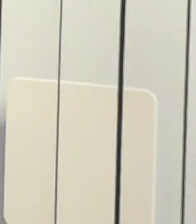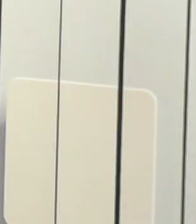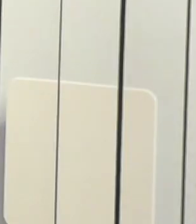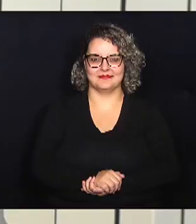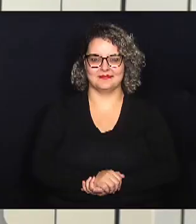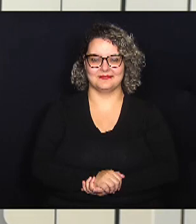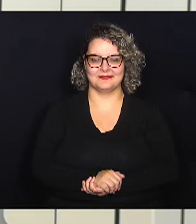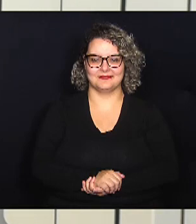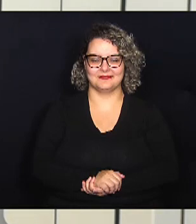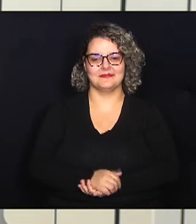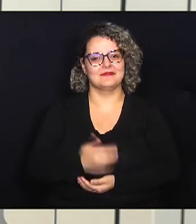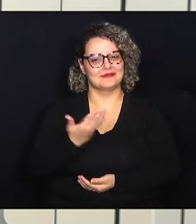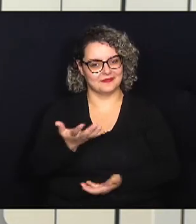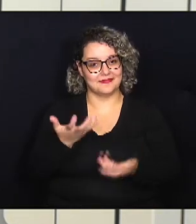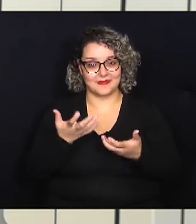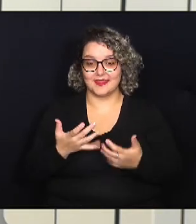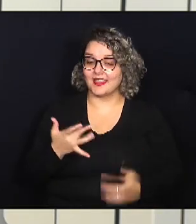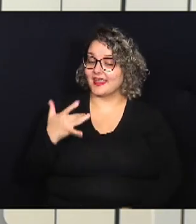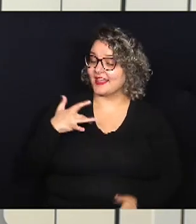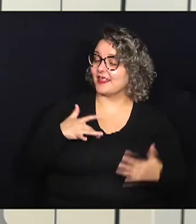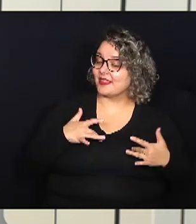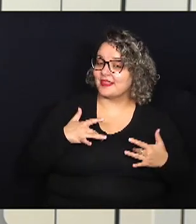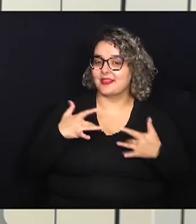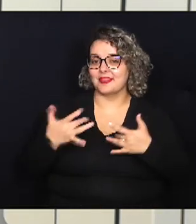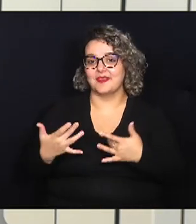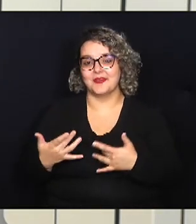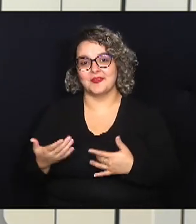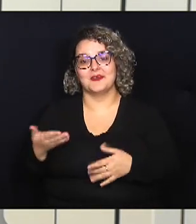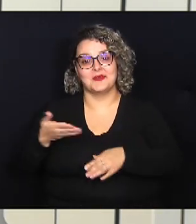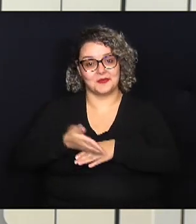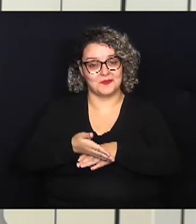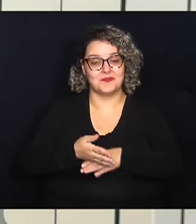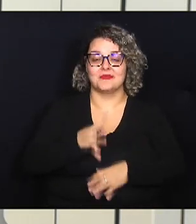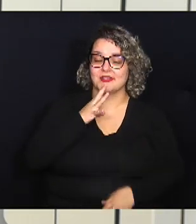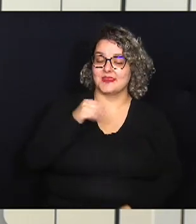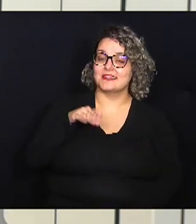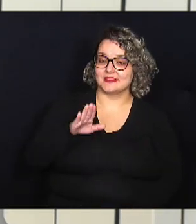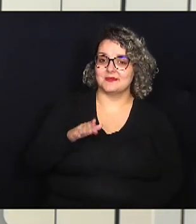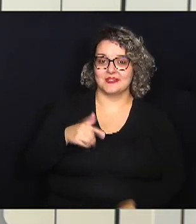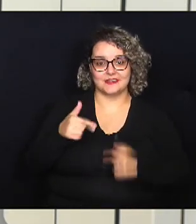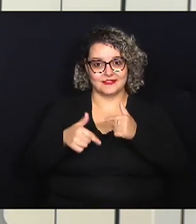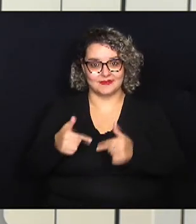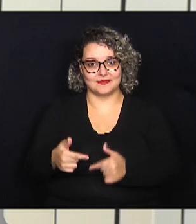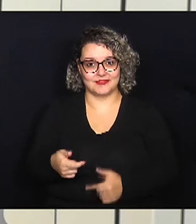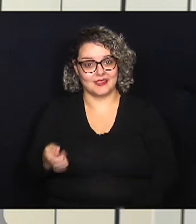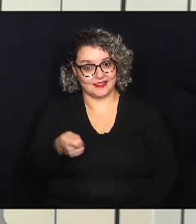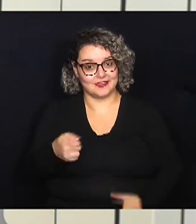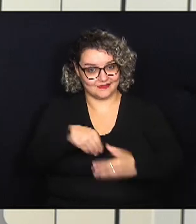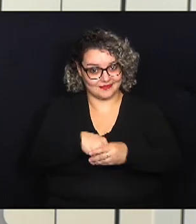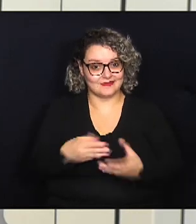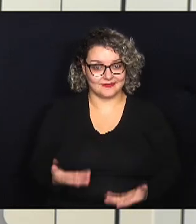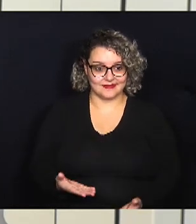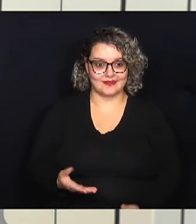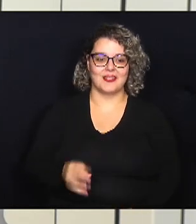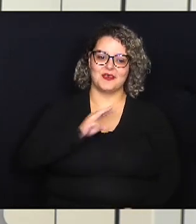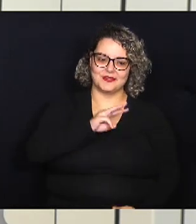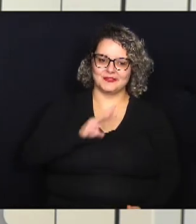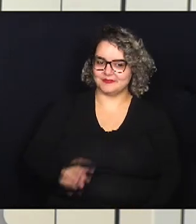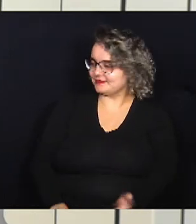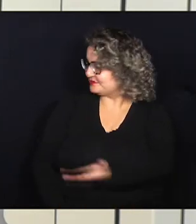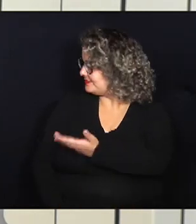Para você que quer doar, se associar ou conhecer mais o trabalho da Abrace Solidária, é só acessar o